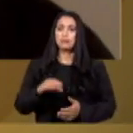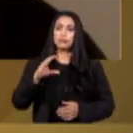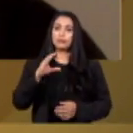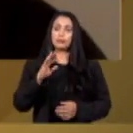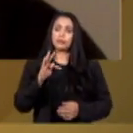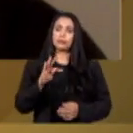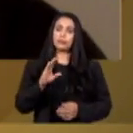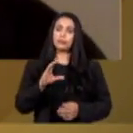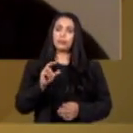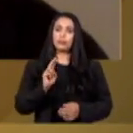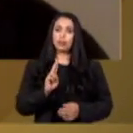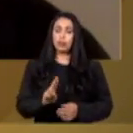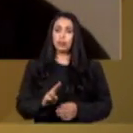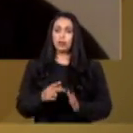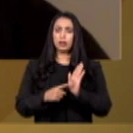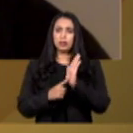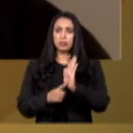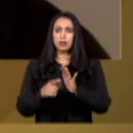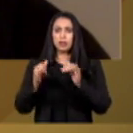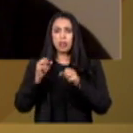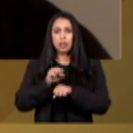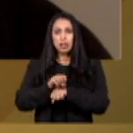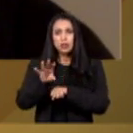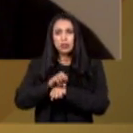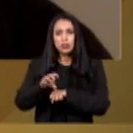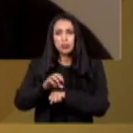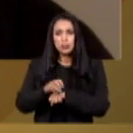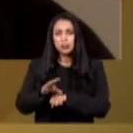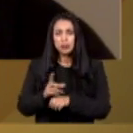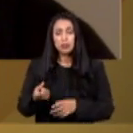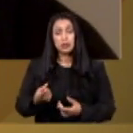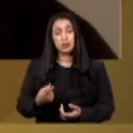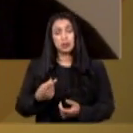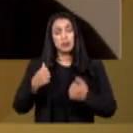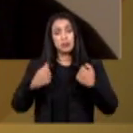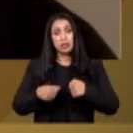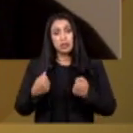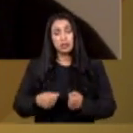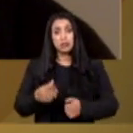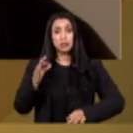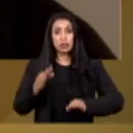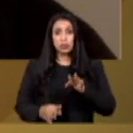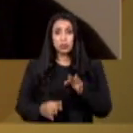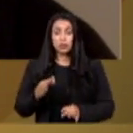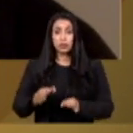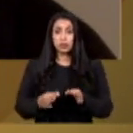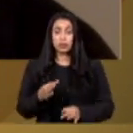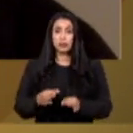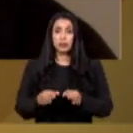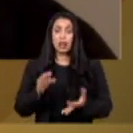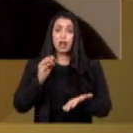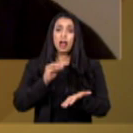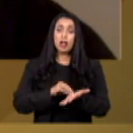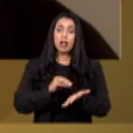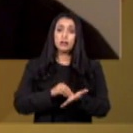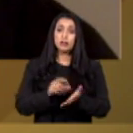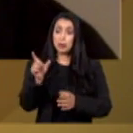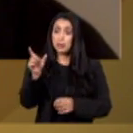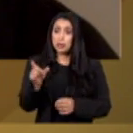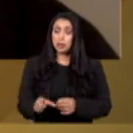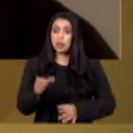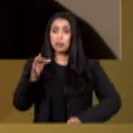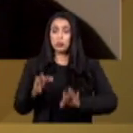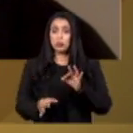prestar informações deus alguns elementos não tem nenhum lugar para tentar justificar a desconsideração de personalidade jurídica